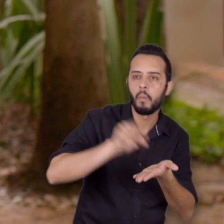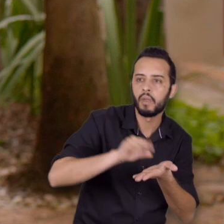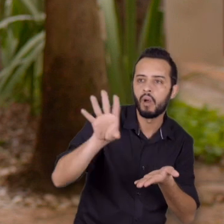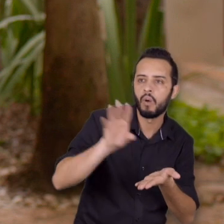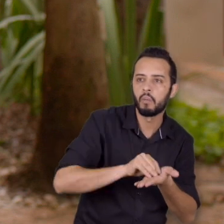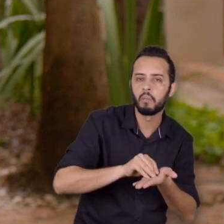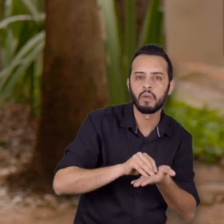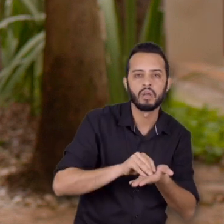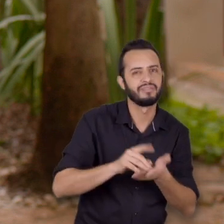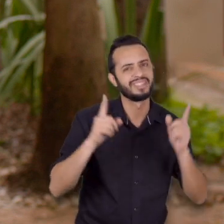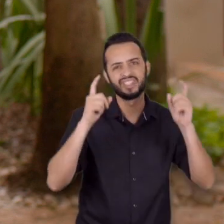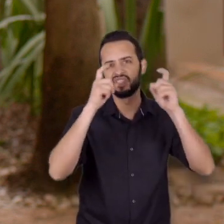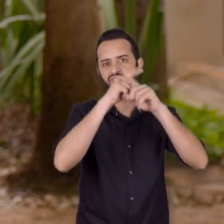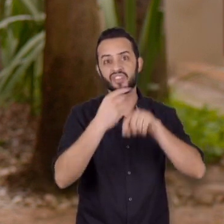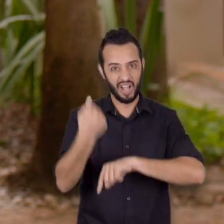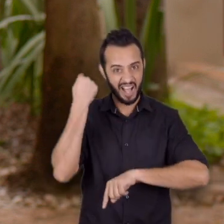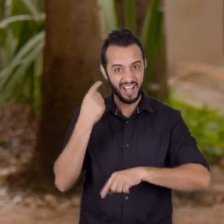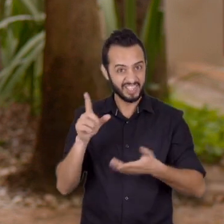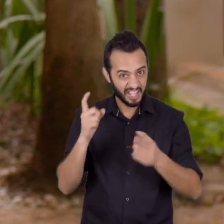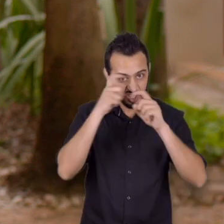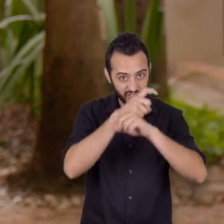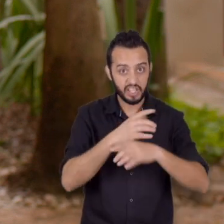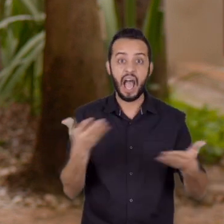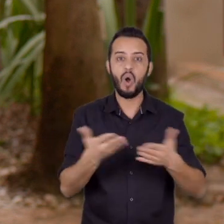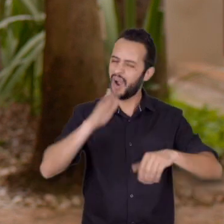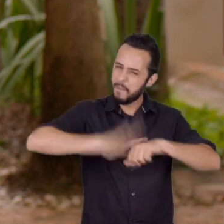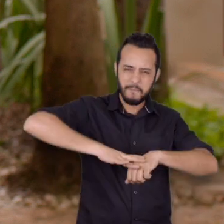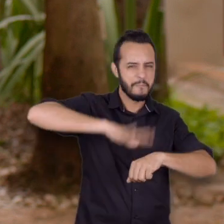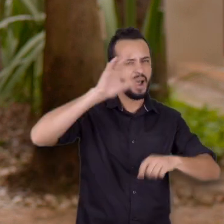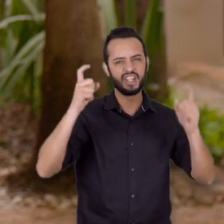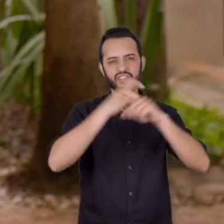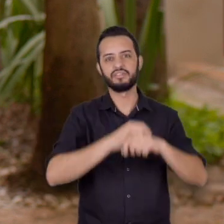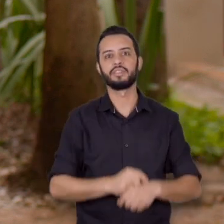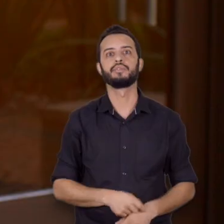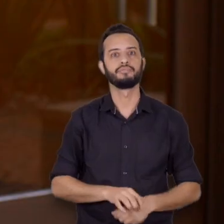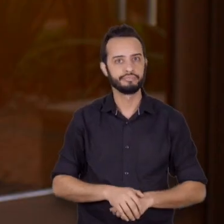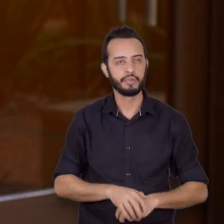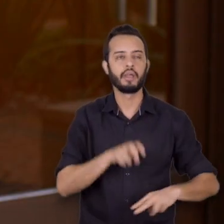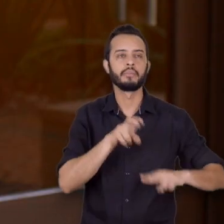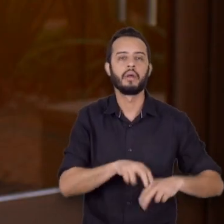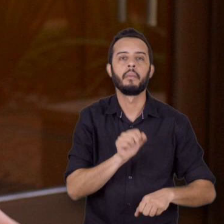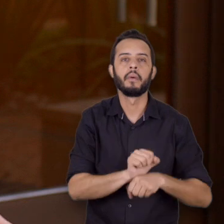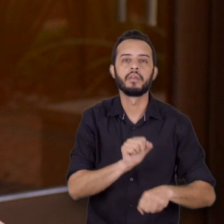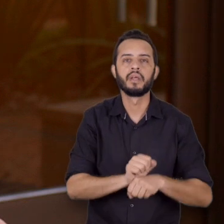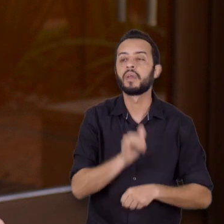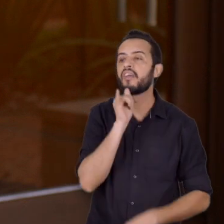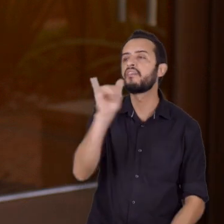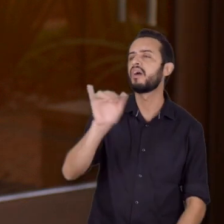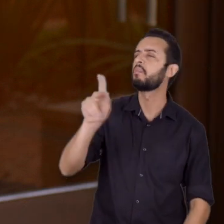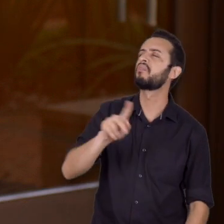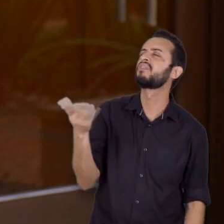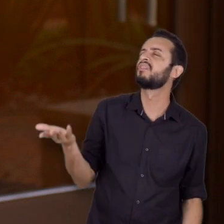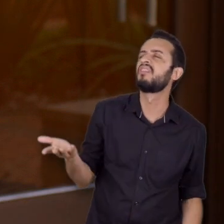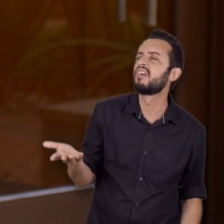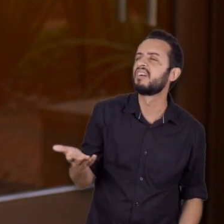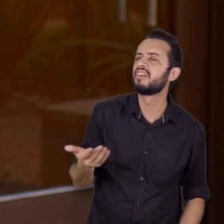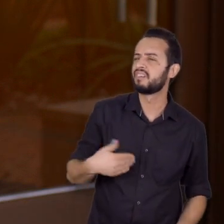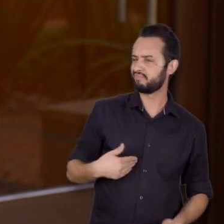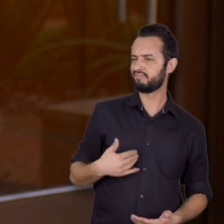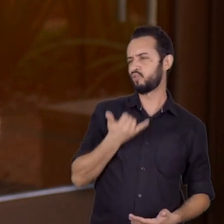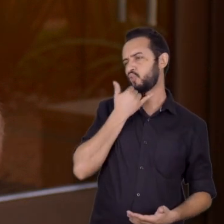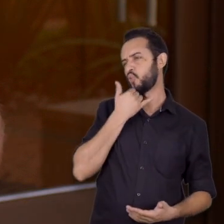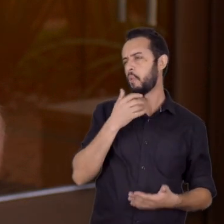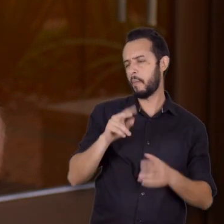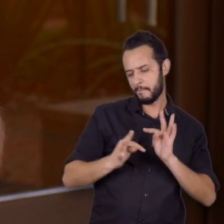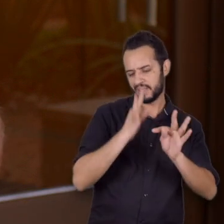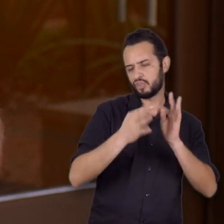ser muito mais difícil do que já era você convencer esse menino a ficar quieto 50 minutos na escola. Que ele vai falar, não faz sentido, e professora, a senhora não tem nem a